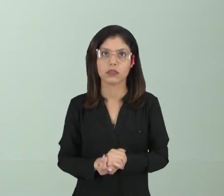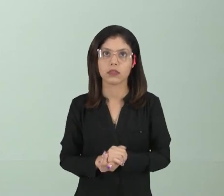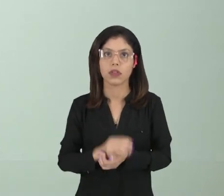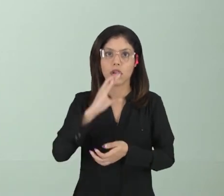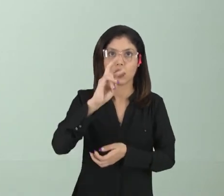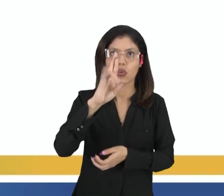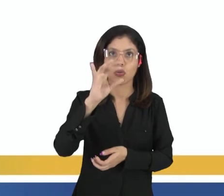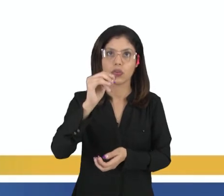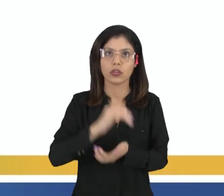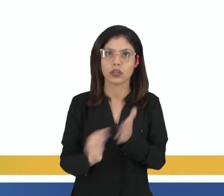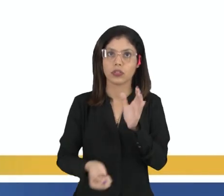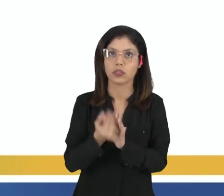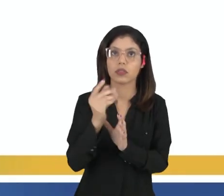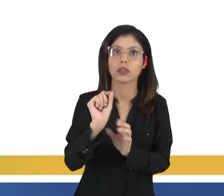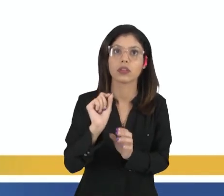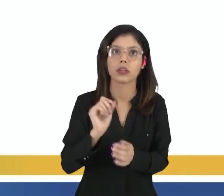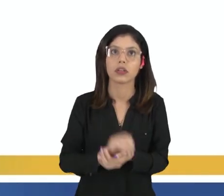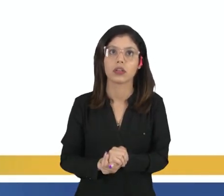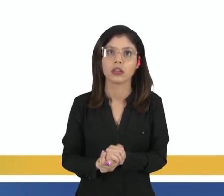intoxicação crônica gera